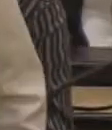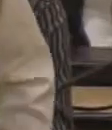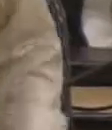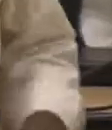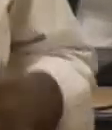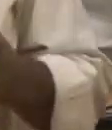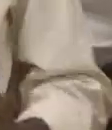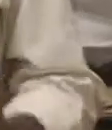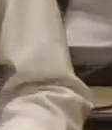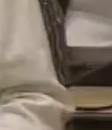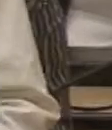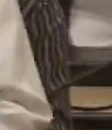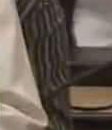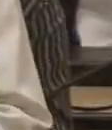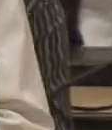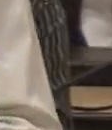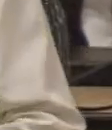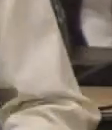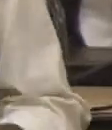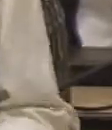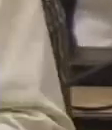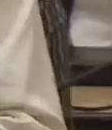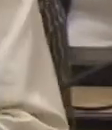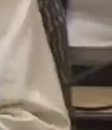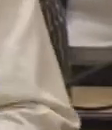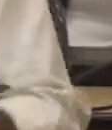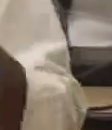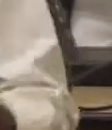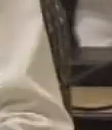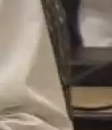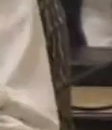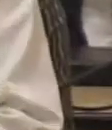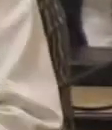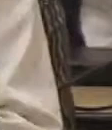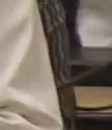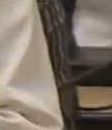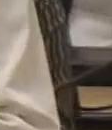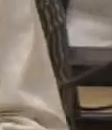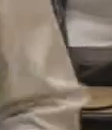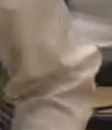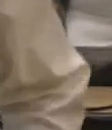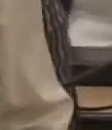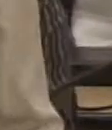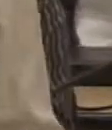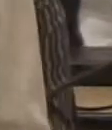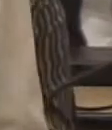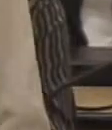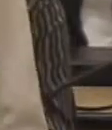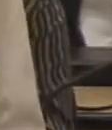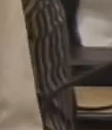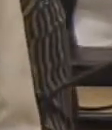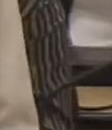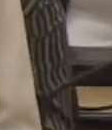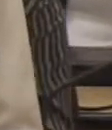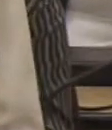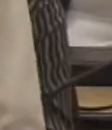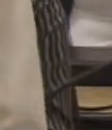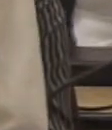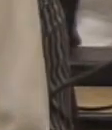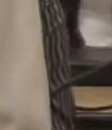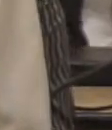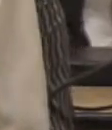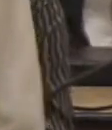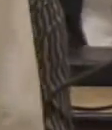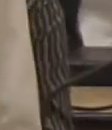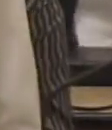com muita eficiência, com muito cuidado, com muita ênfase a questão do menor, e eu acho que isso é importante.